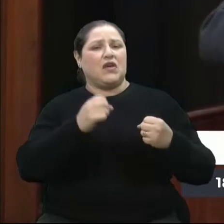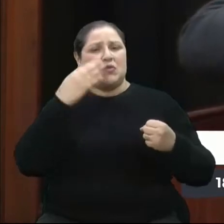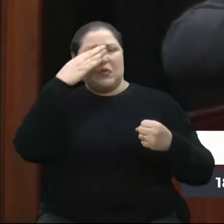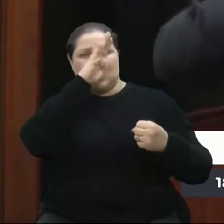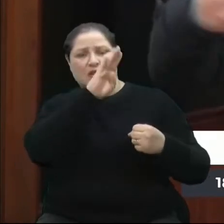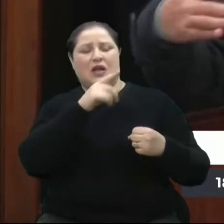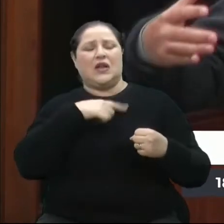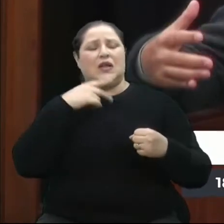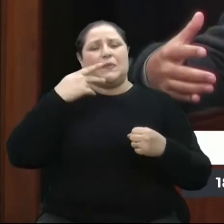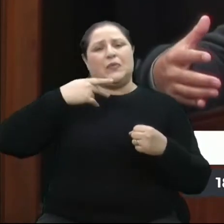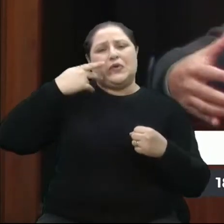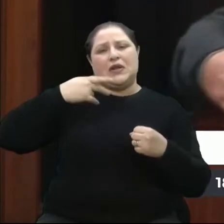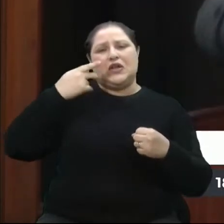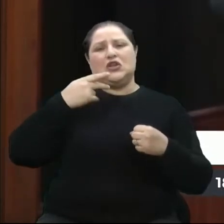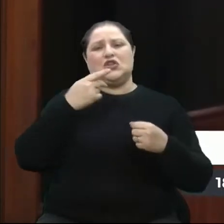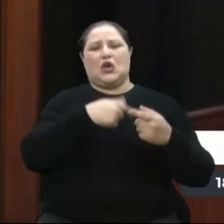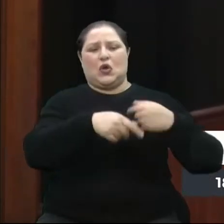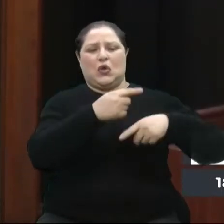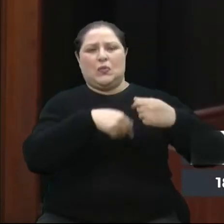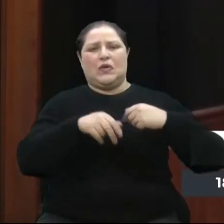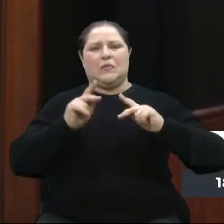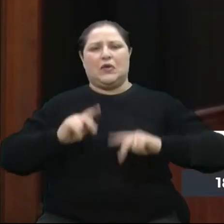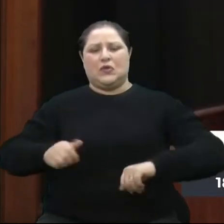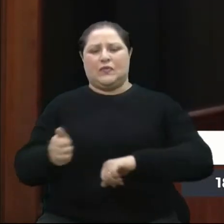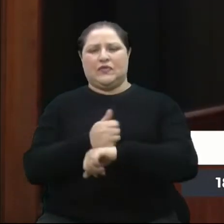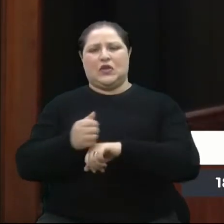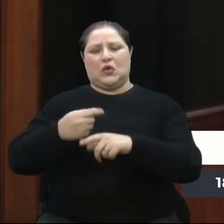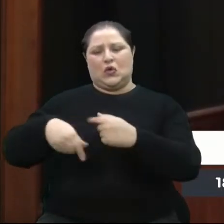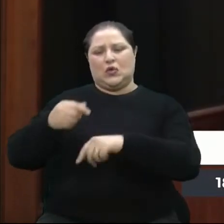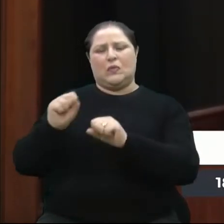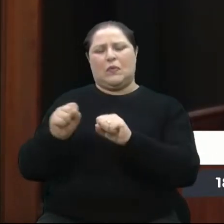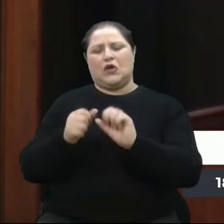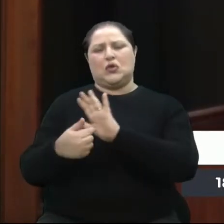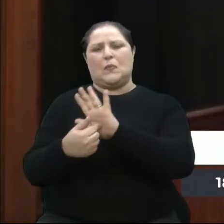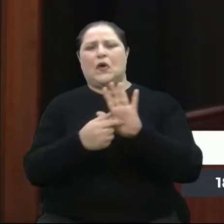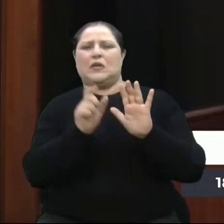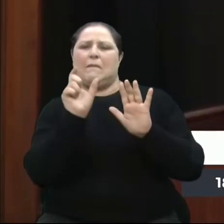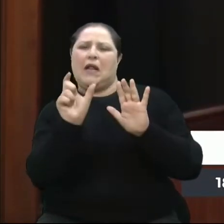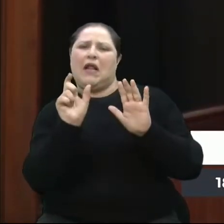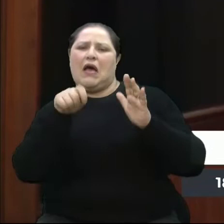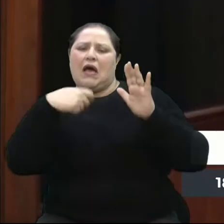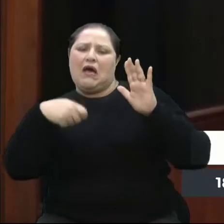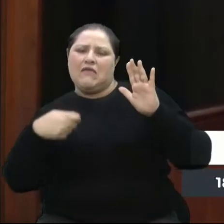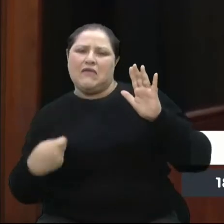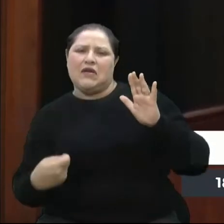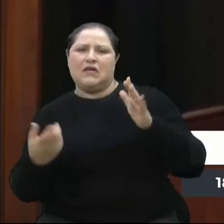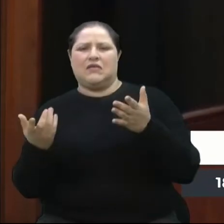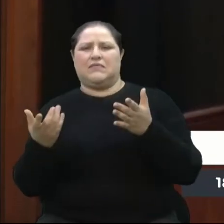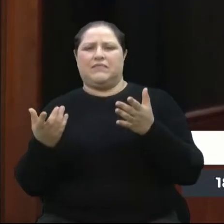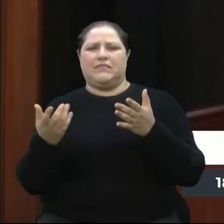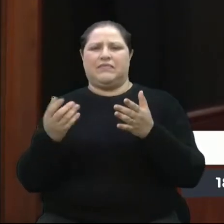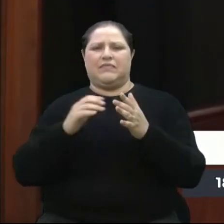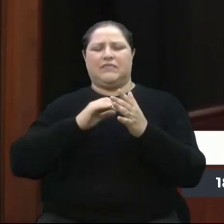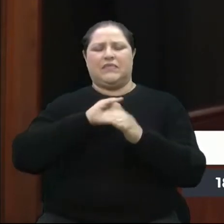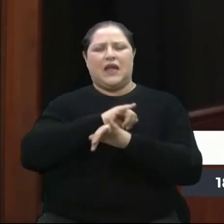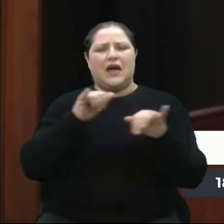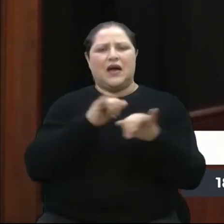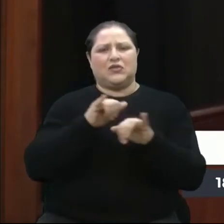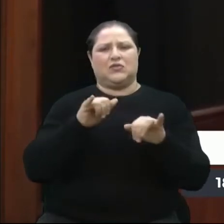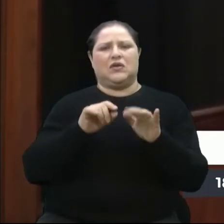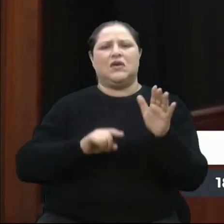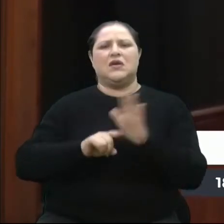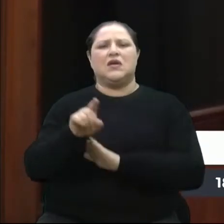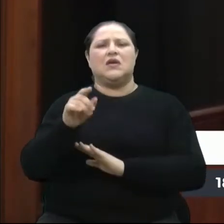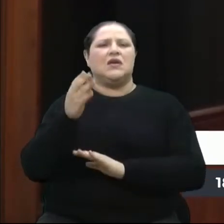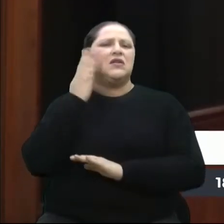os economistas podem trazer termos, podem trazer dados, mas eu quero saber qual é a medida desse governo para melhorar a